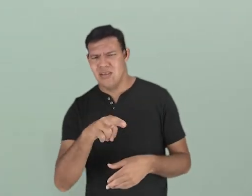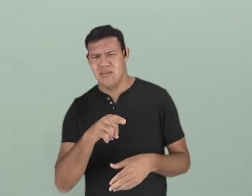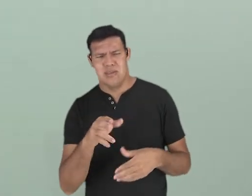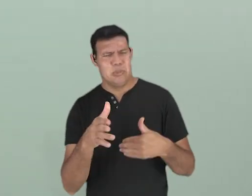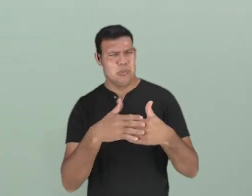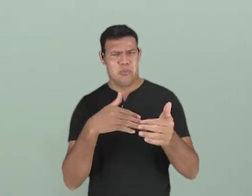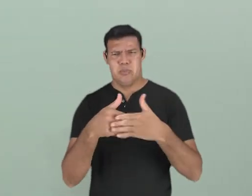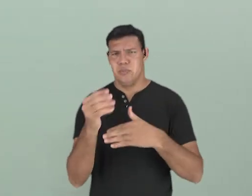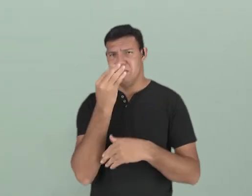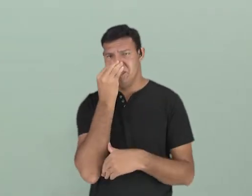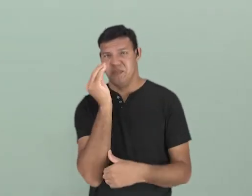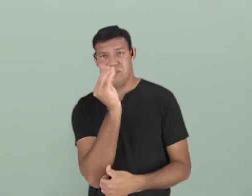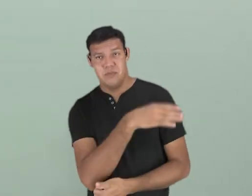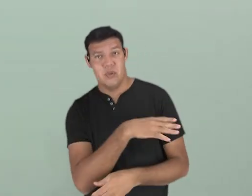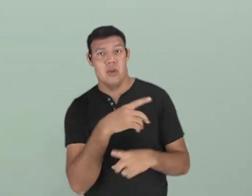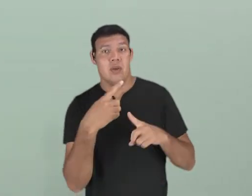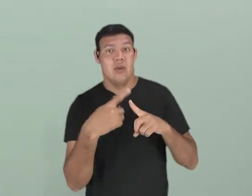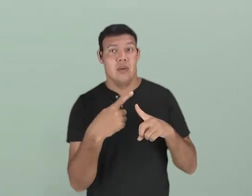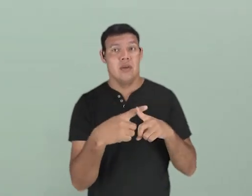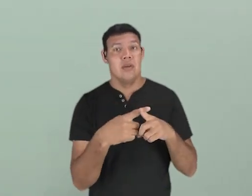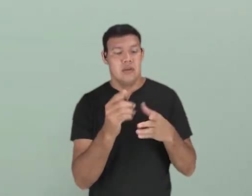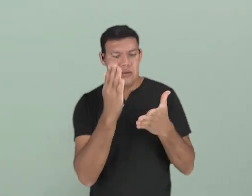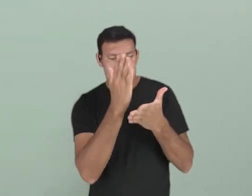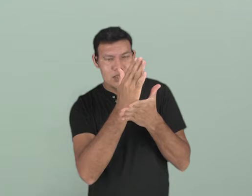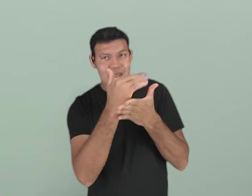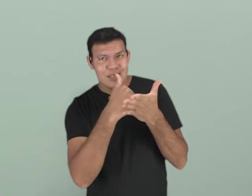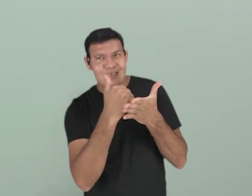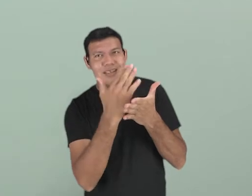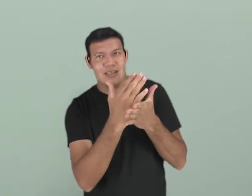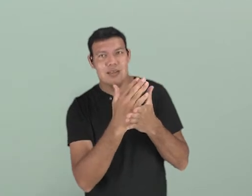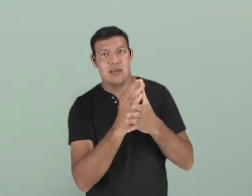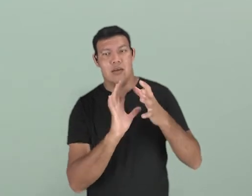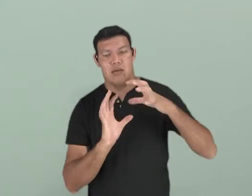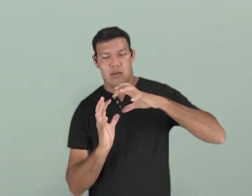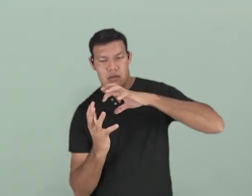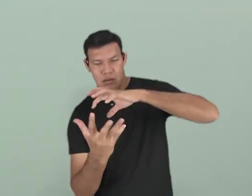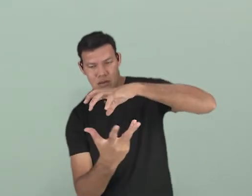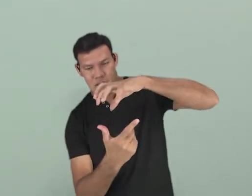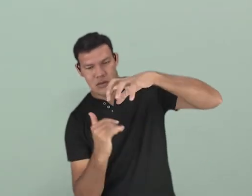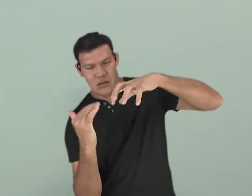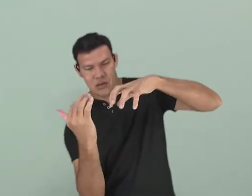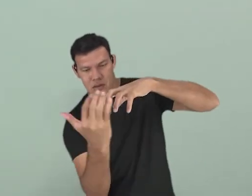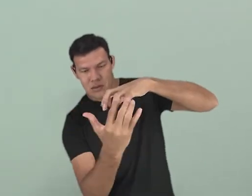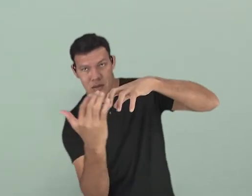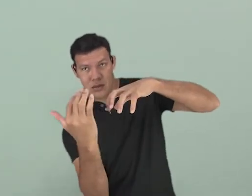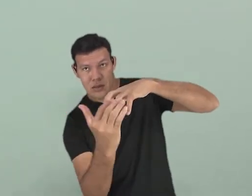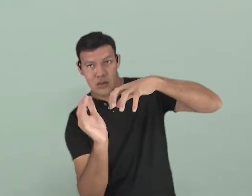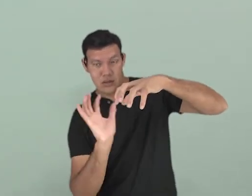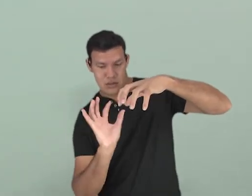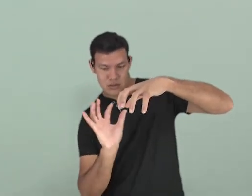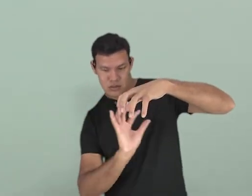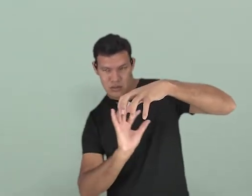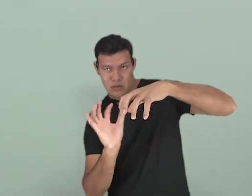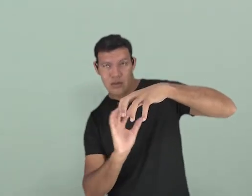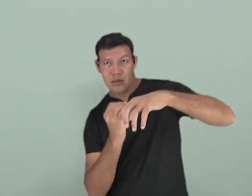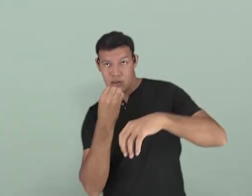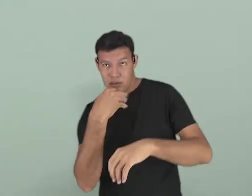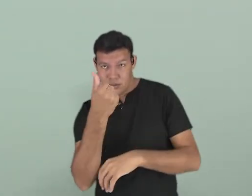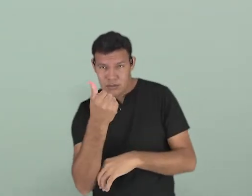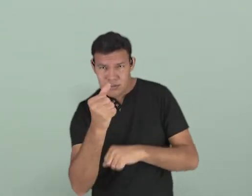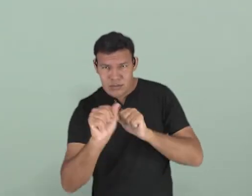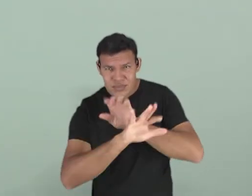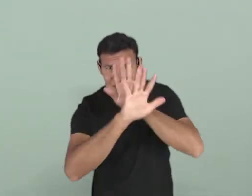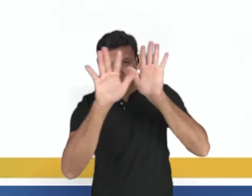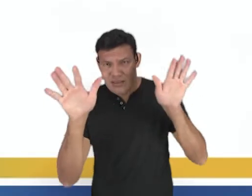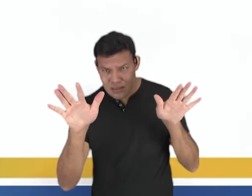foi levado em consideração quando houve essa divisão entre Oriente e Ocidente, tá bom? Ficou claro